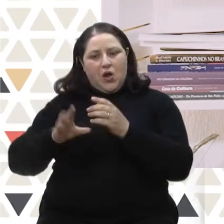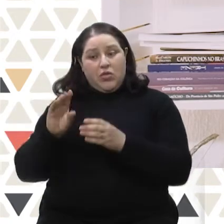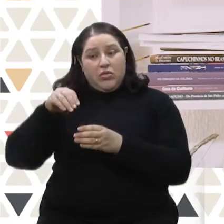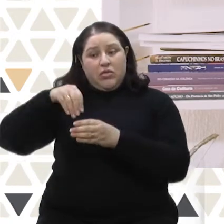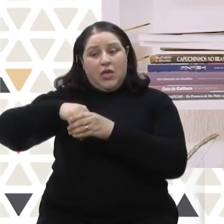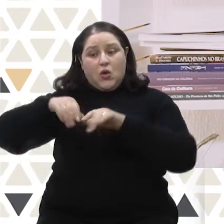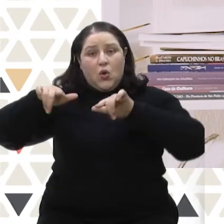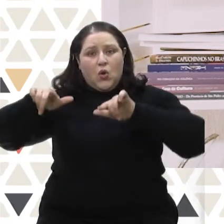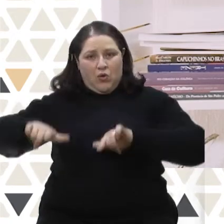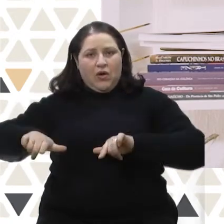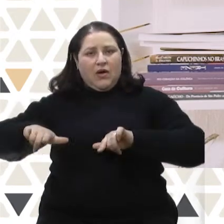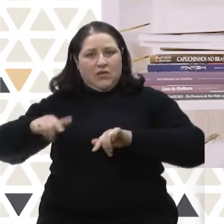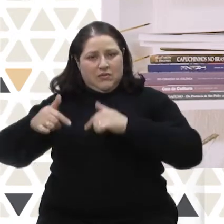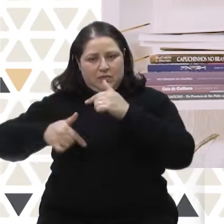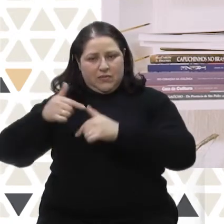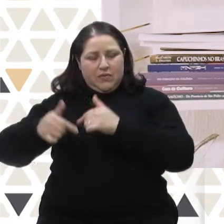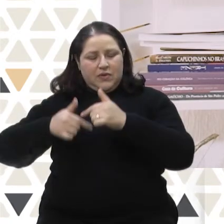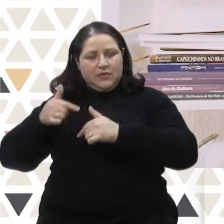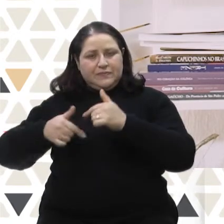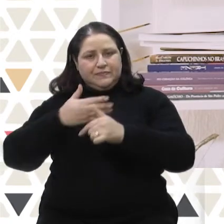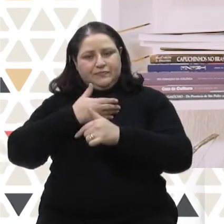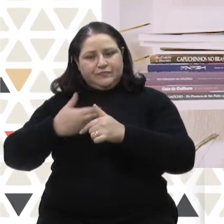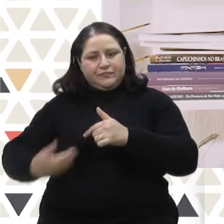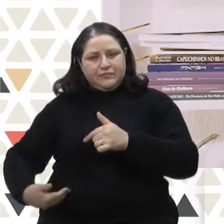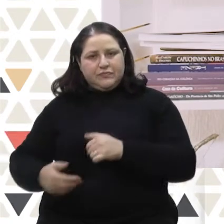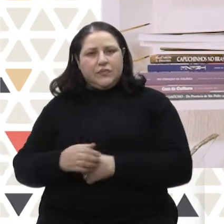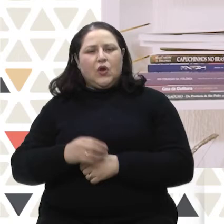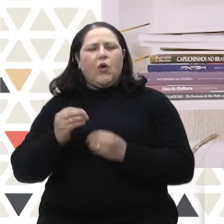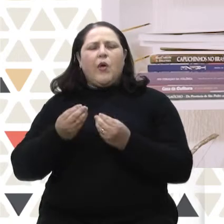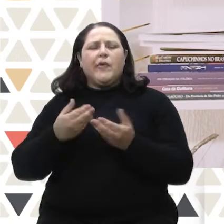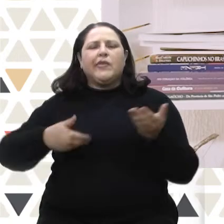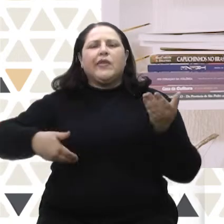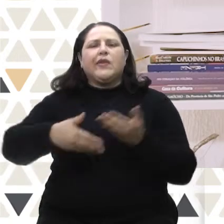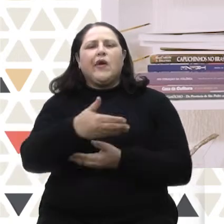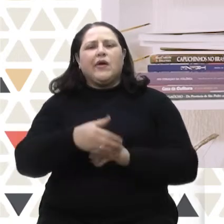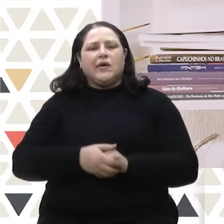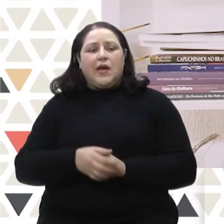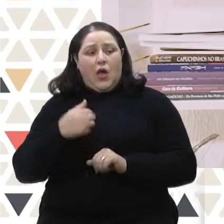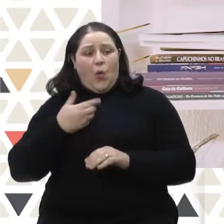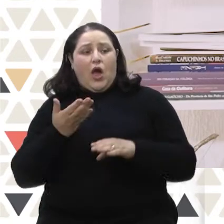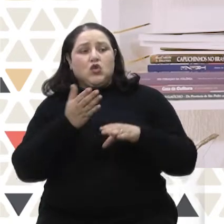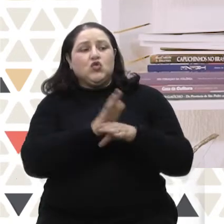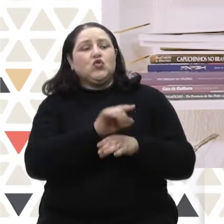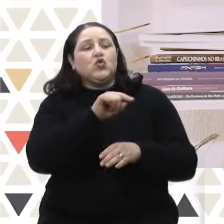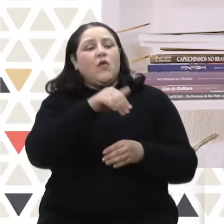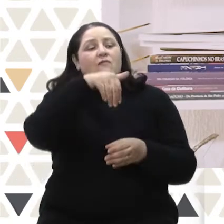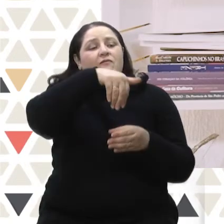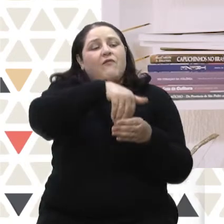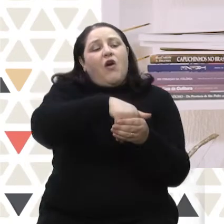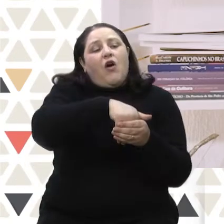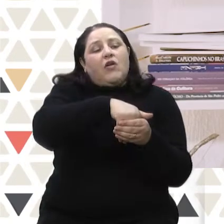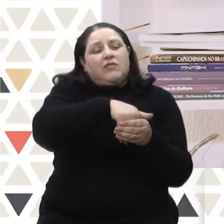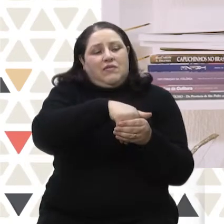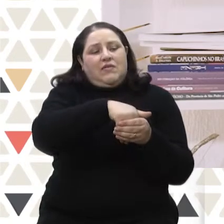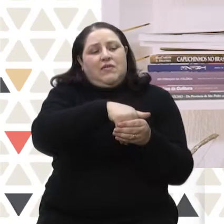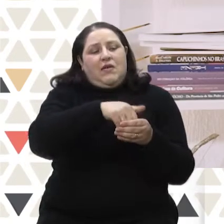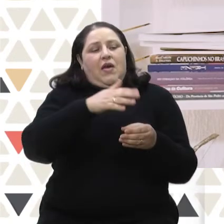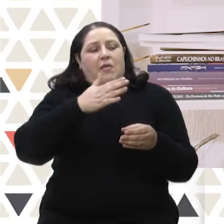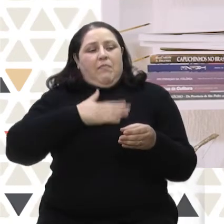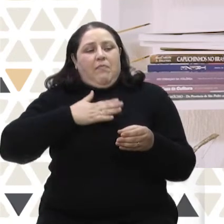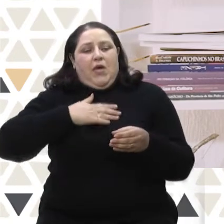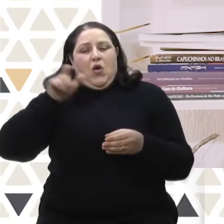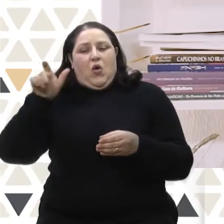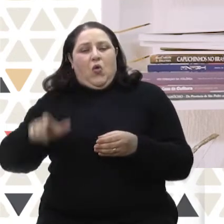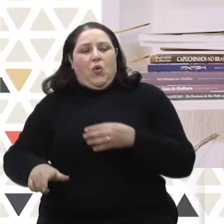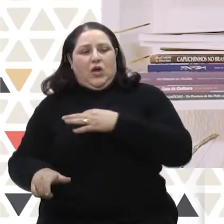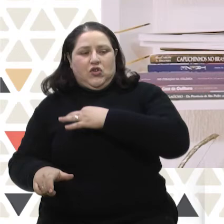sua autoridade dentro da repartição pública e como em troca ele obriga que o voto ele seja efetuado,